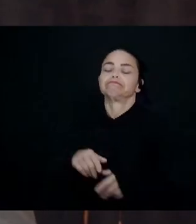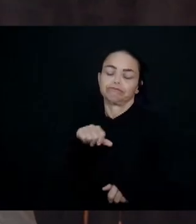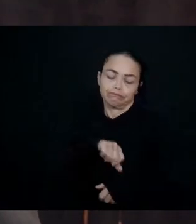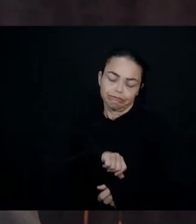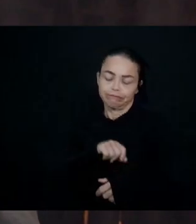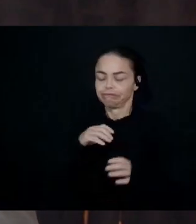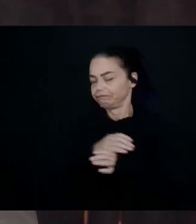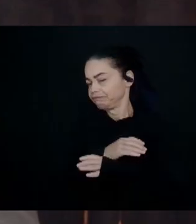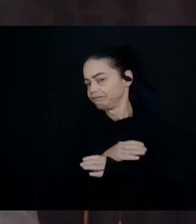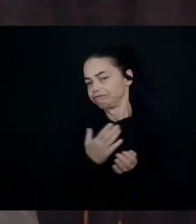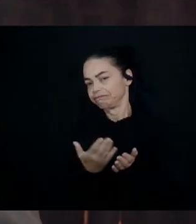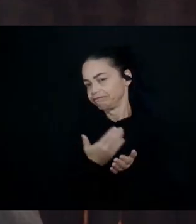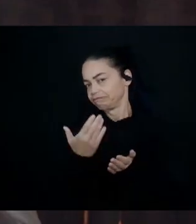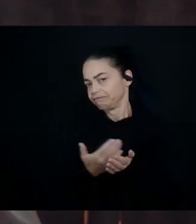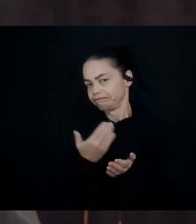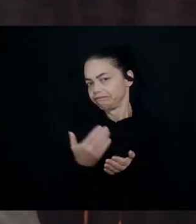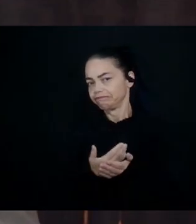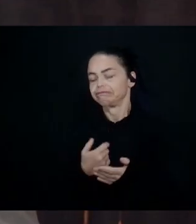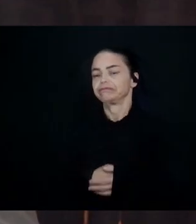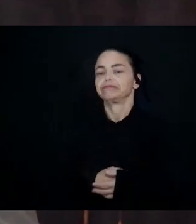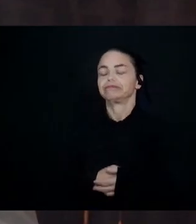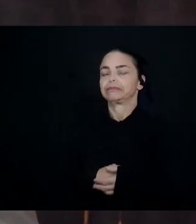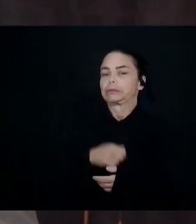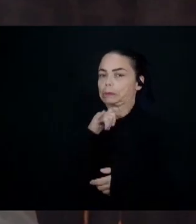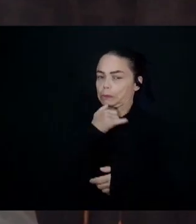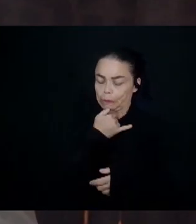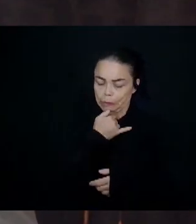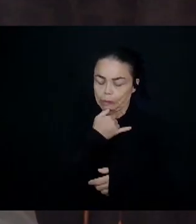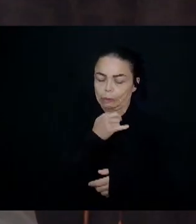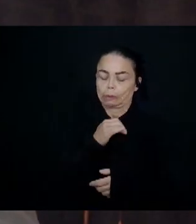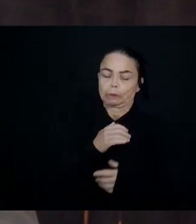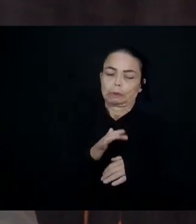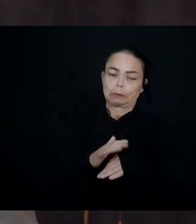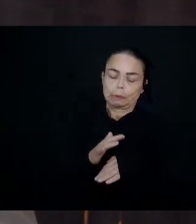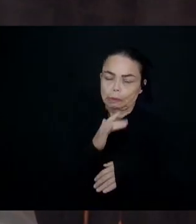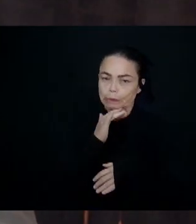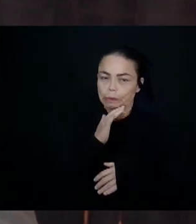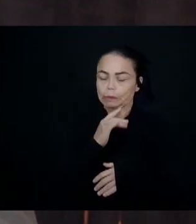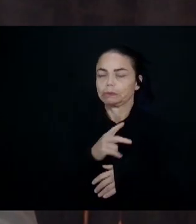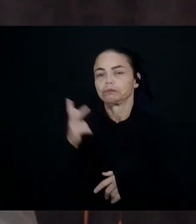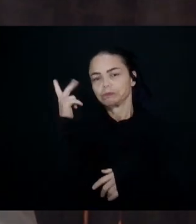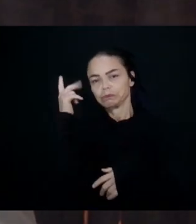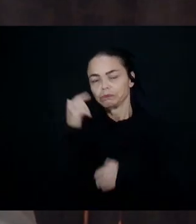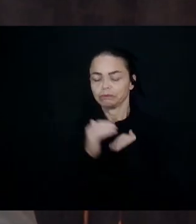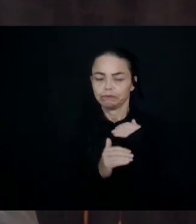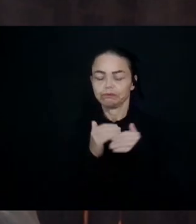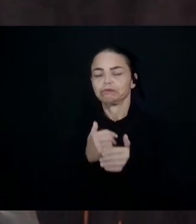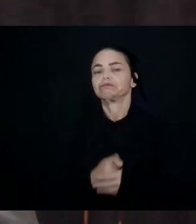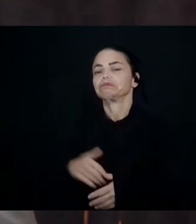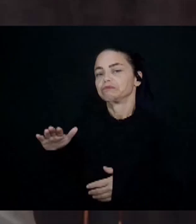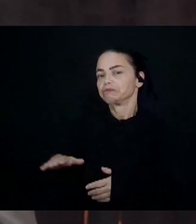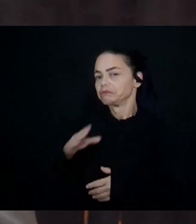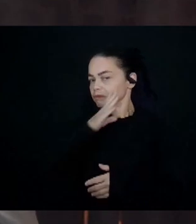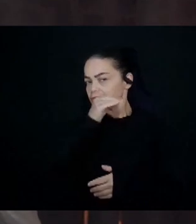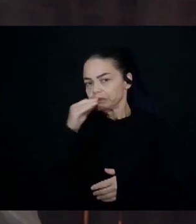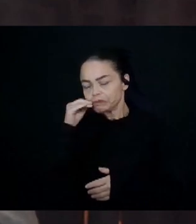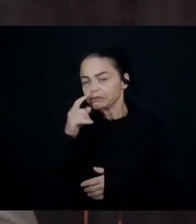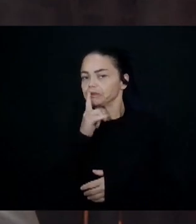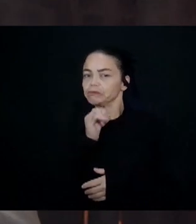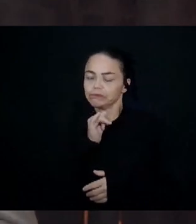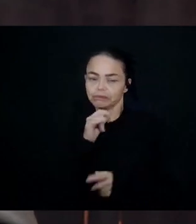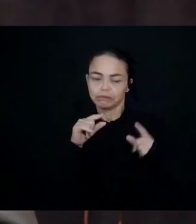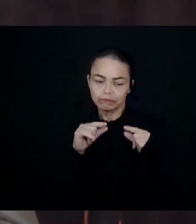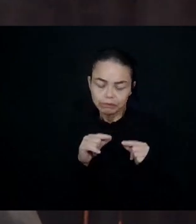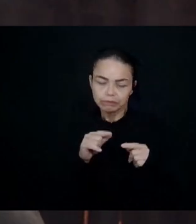álbum, talvez no momento pode ser muito ruim, claro, mas faz parte do desenvolvimento dessa criança, desse adolescente. Então, para o pai diminuir esse